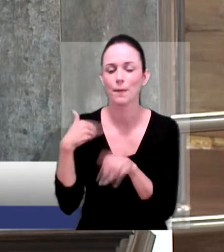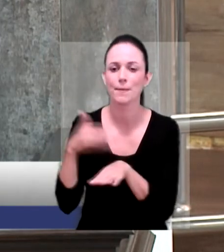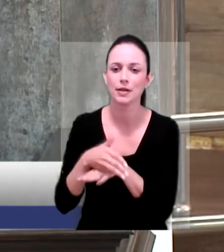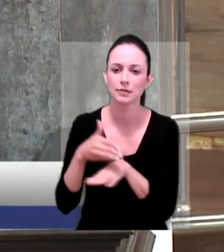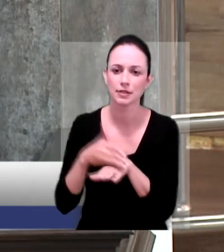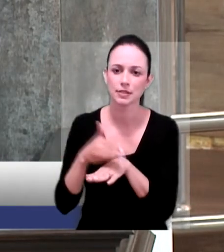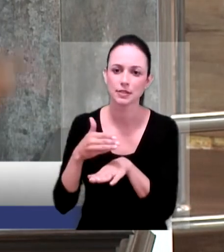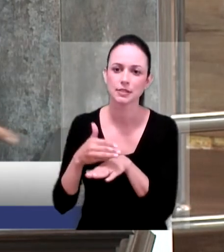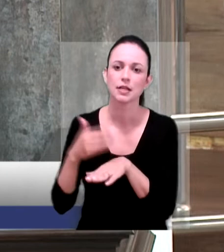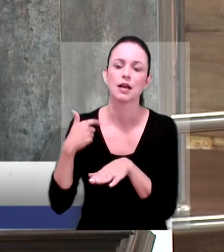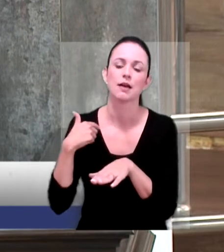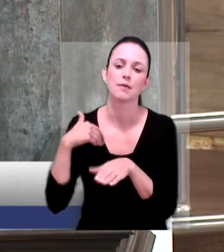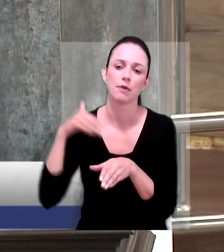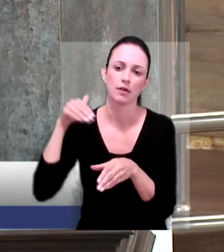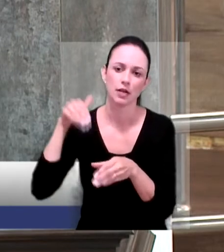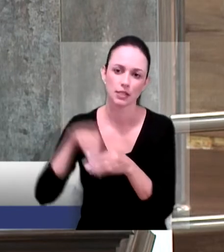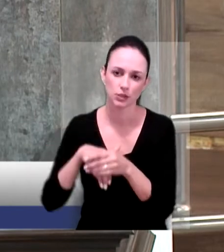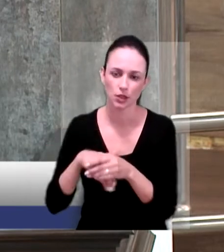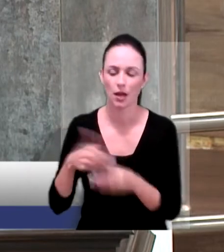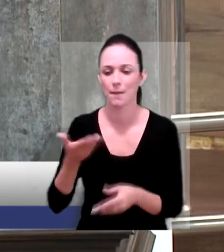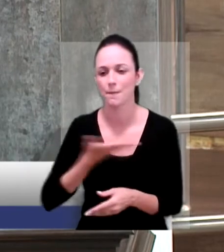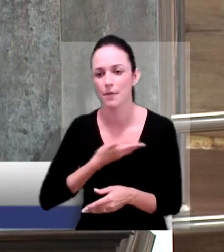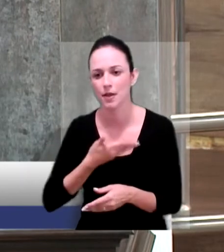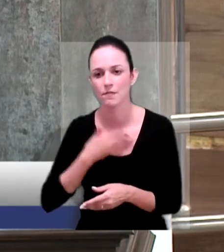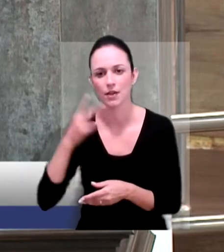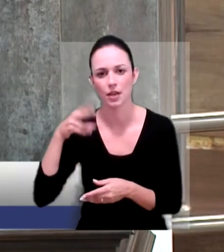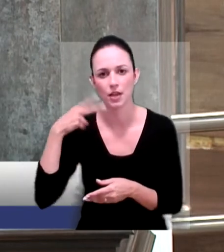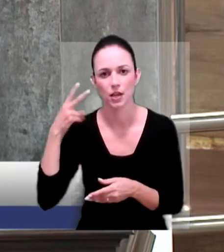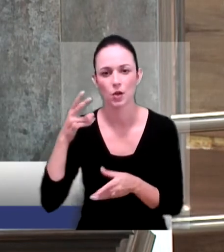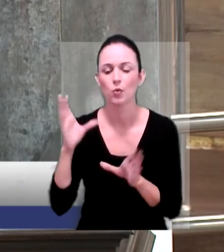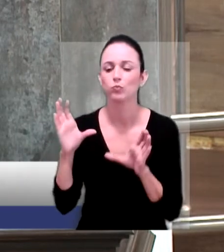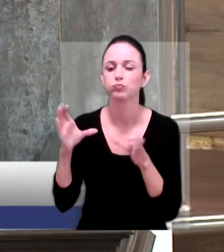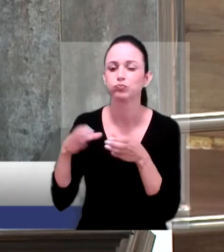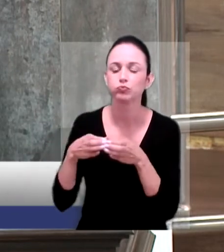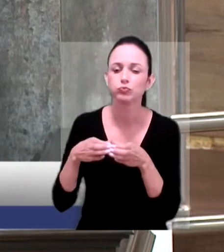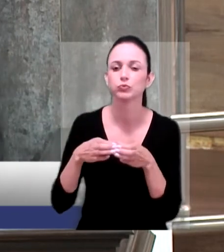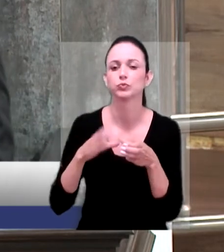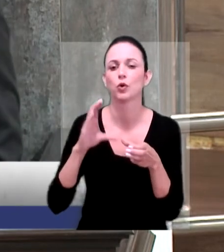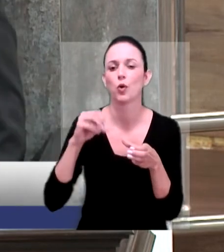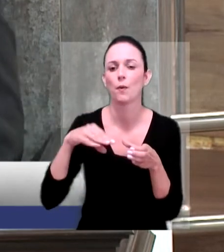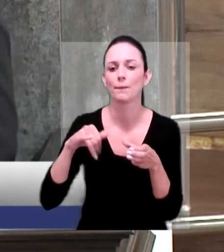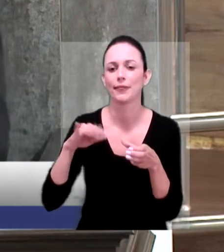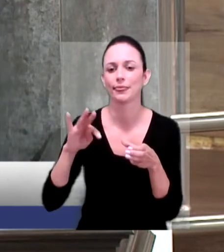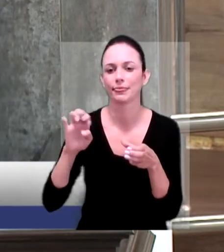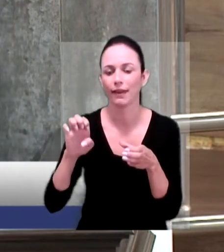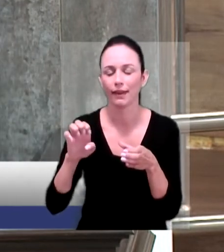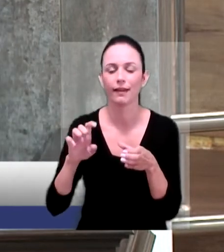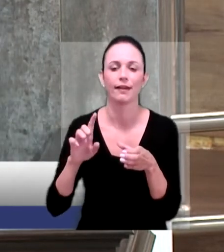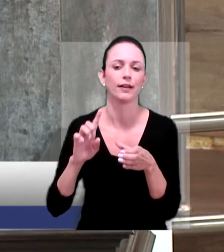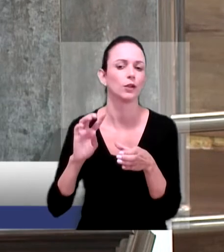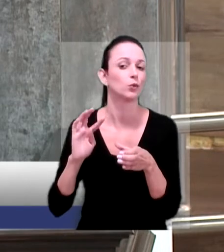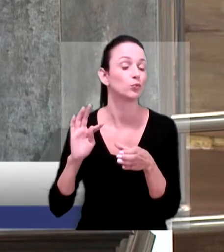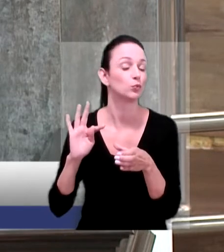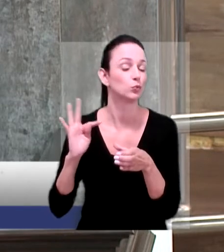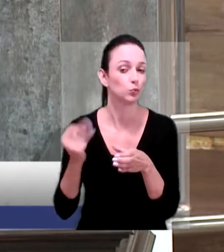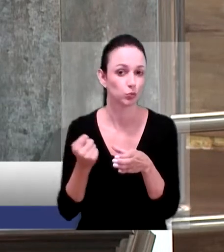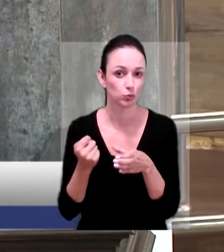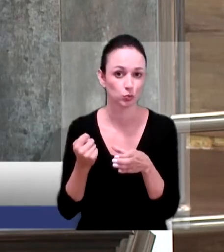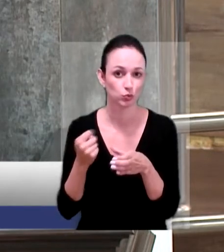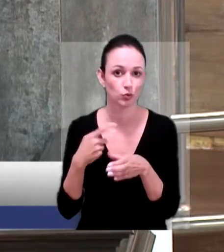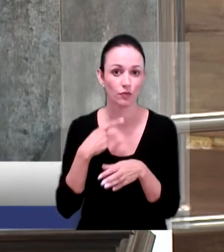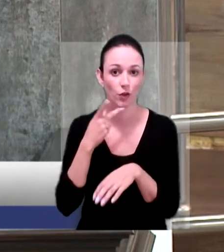vereadores, o pessoal do comitê, com todos. Porém, disse a todos, o